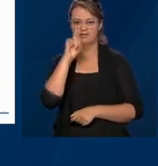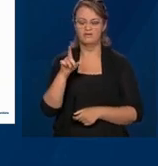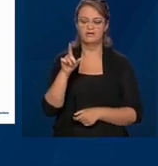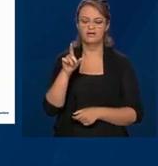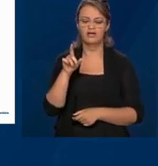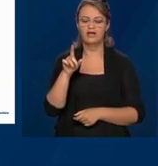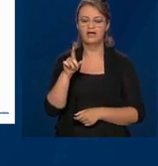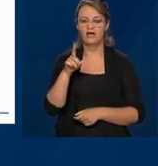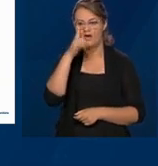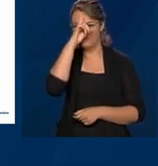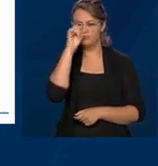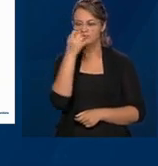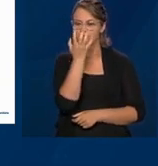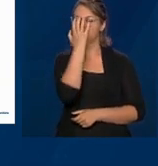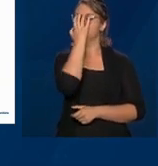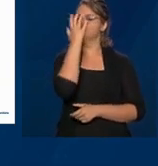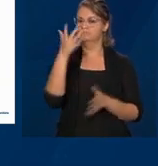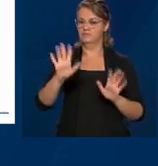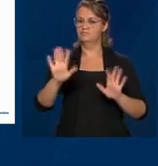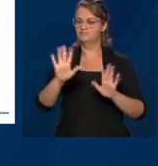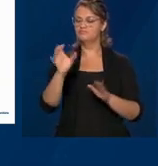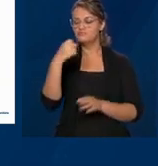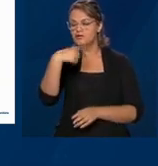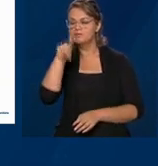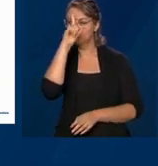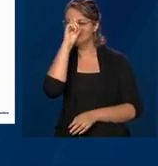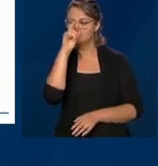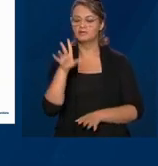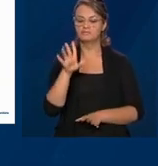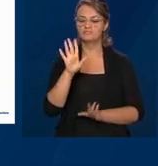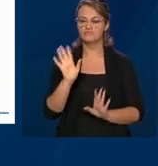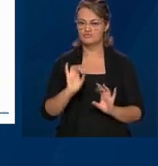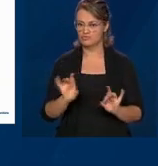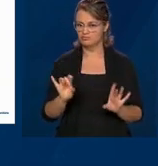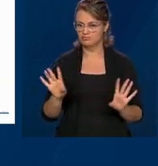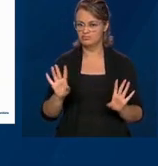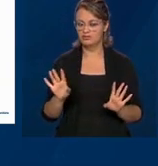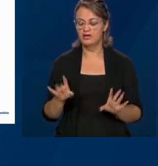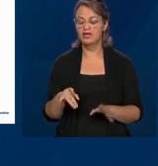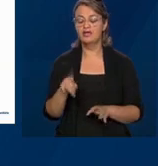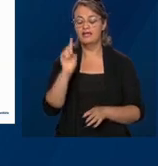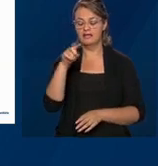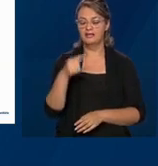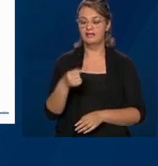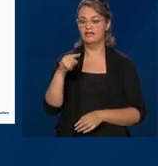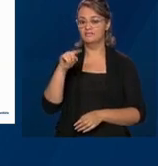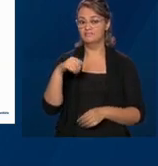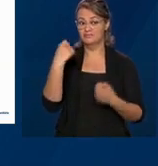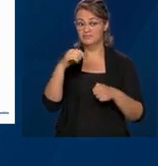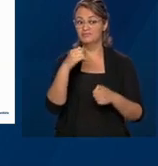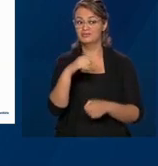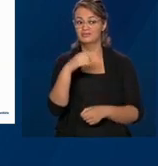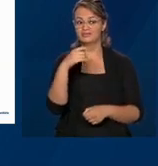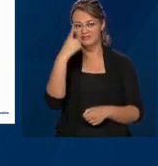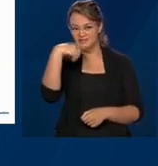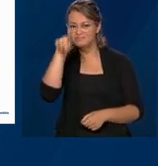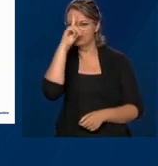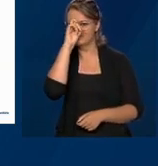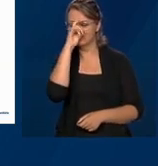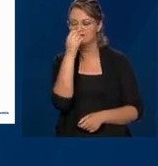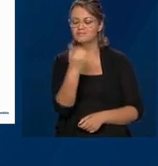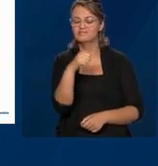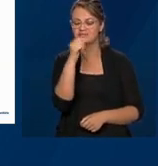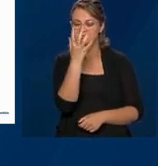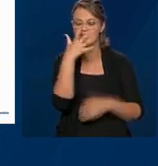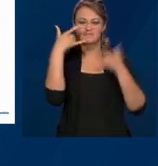que não precisa de oxigênio, e hospitalização que precisa de oxigênio por máscara ou